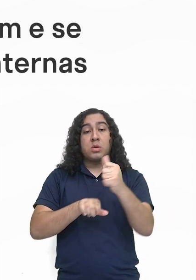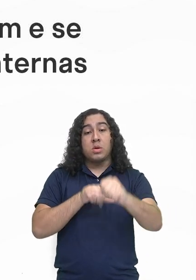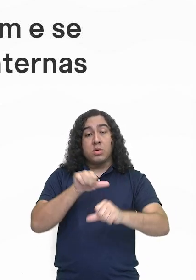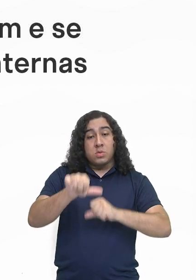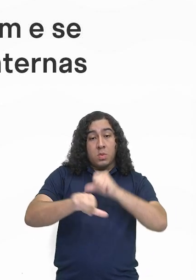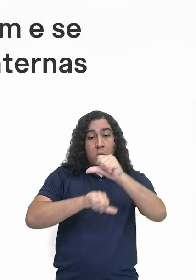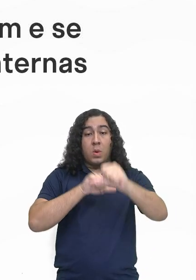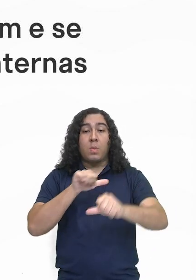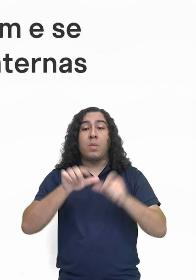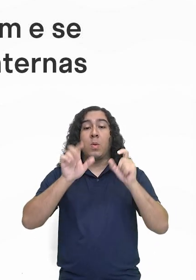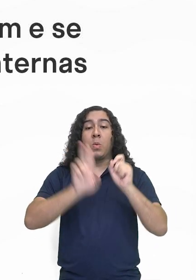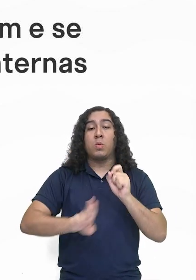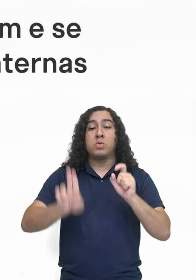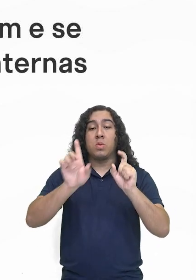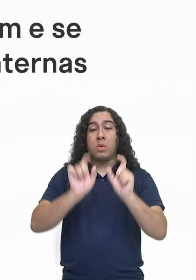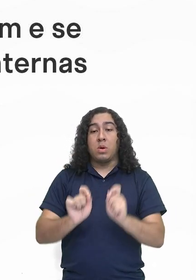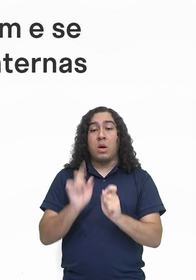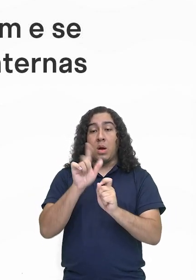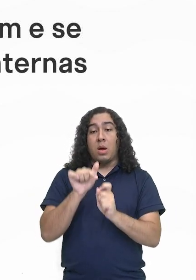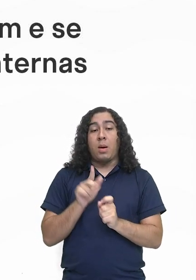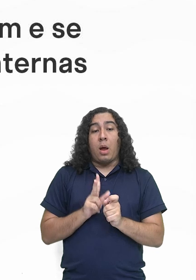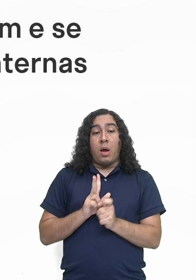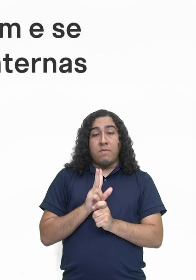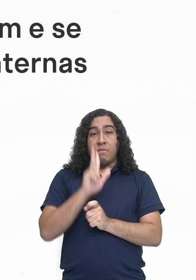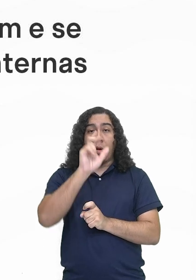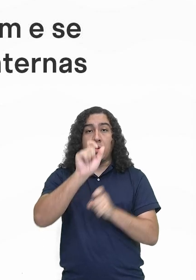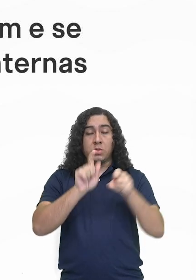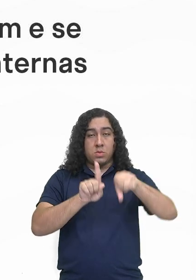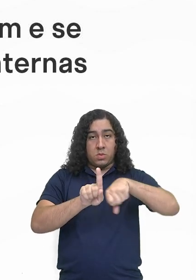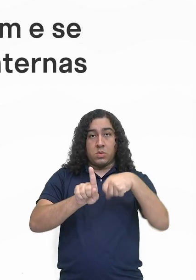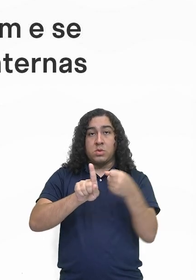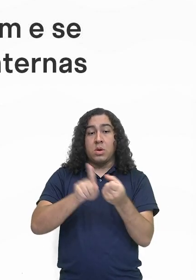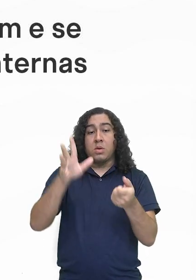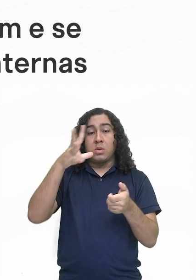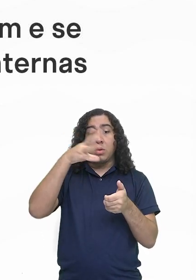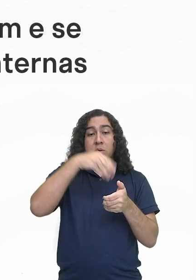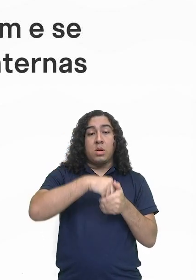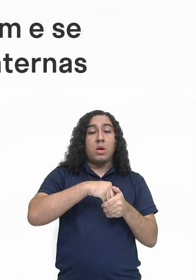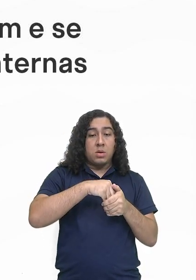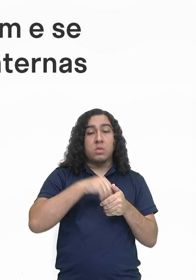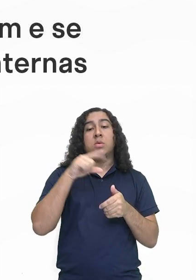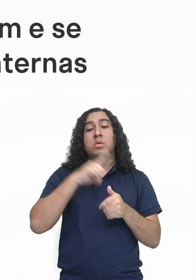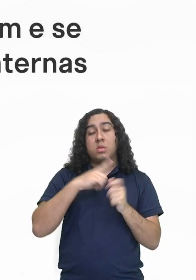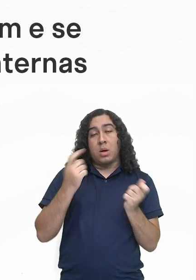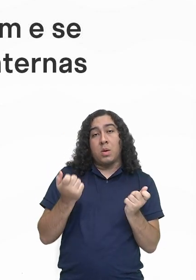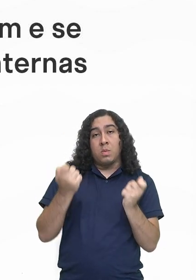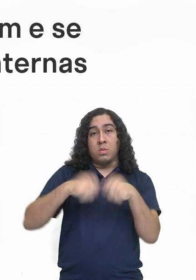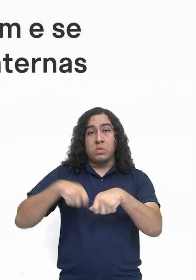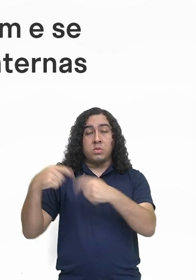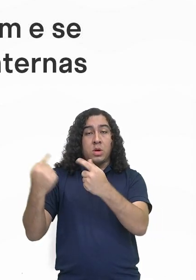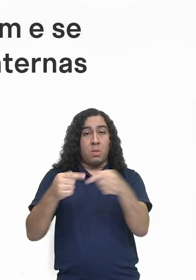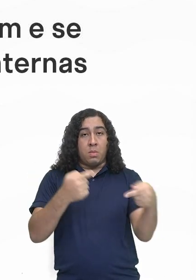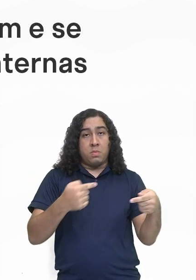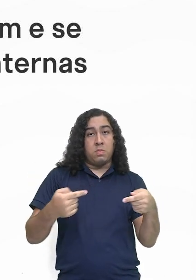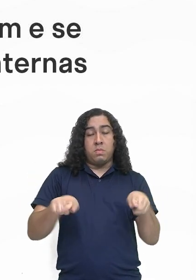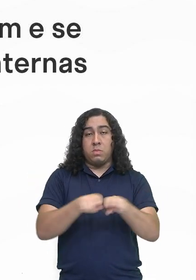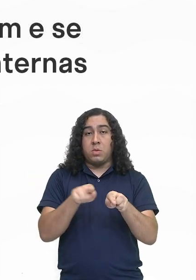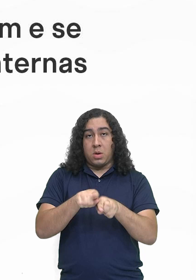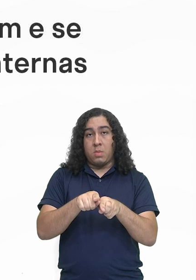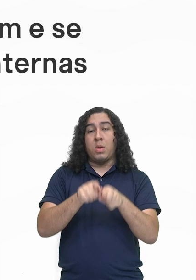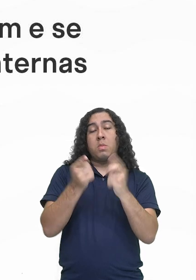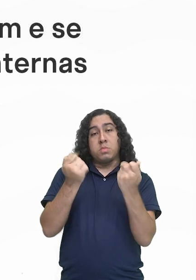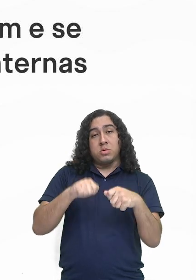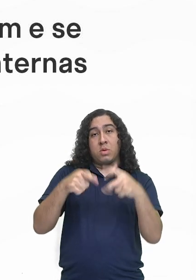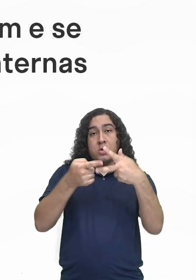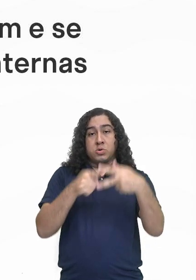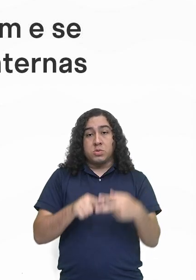e se transformam a partir das forças sociais internas, dinâmicas e conflitantes, que ele